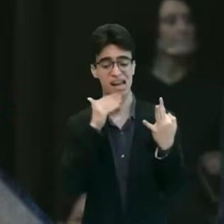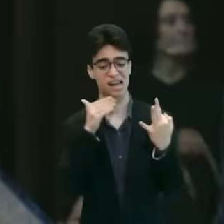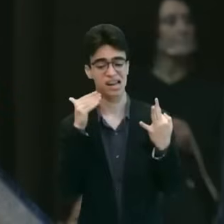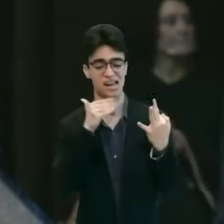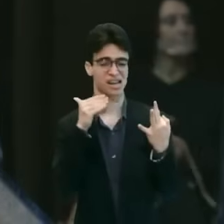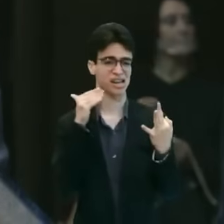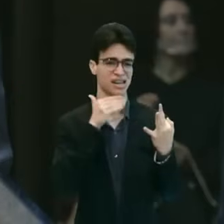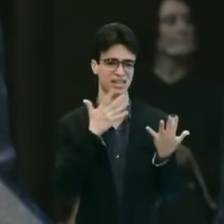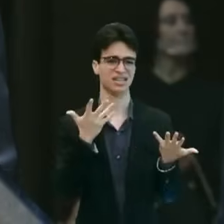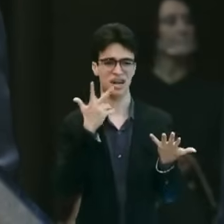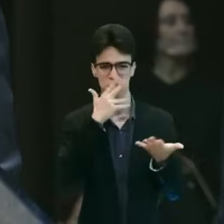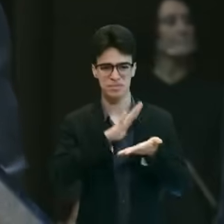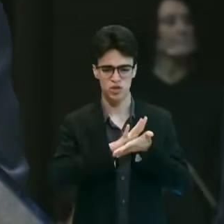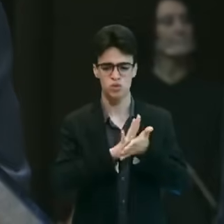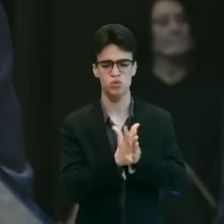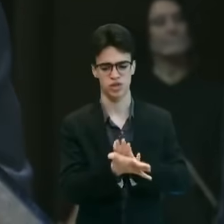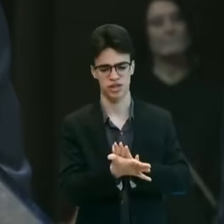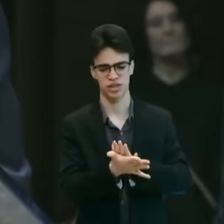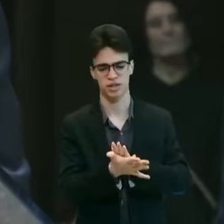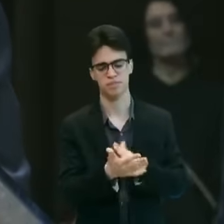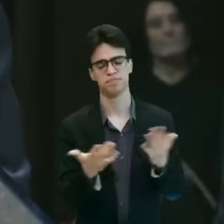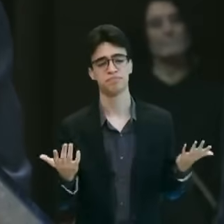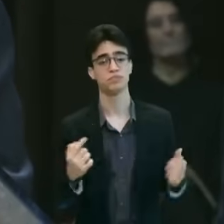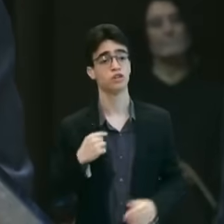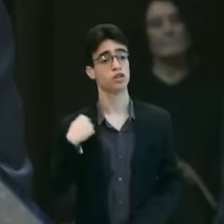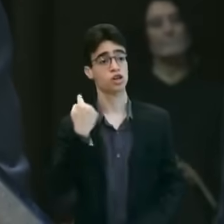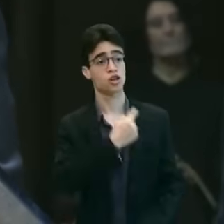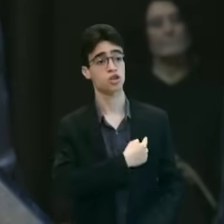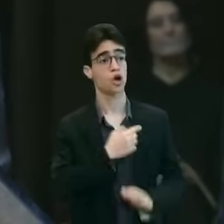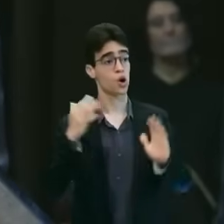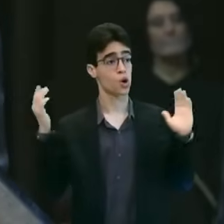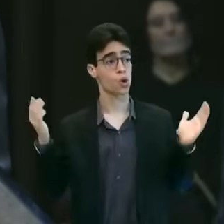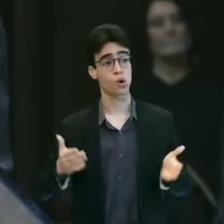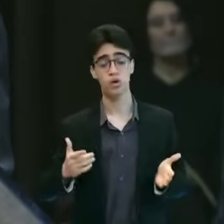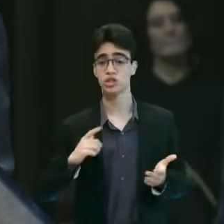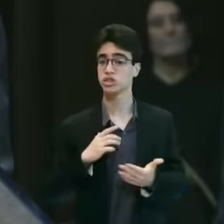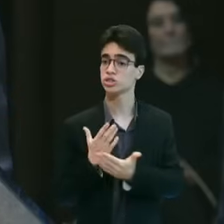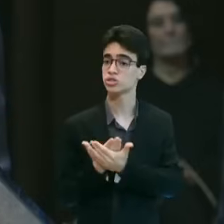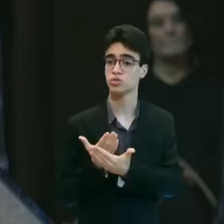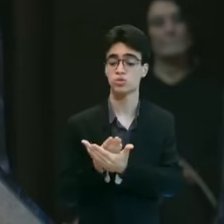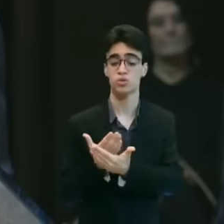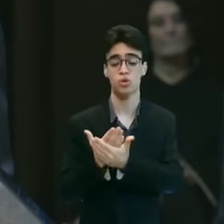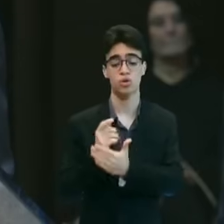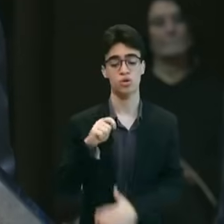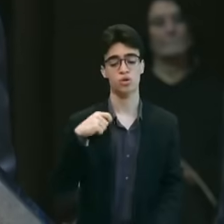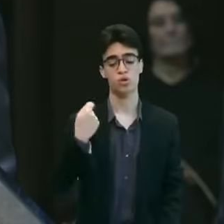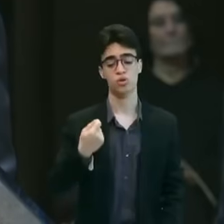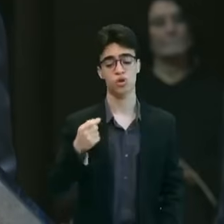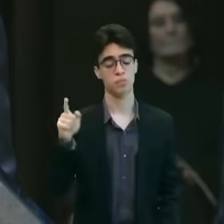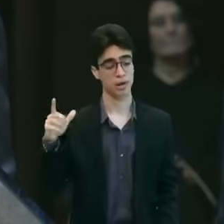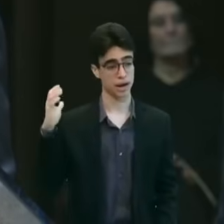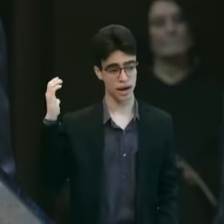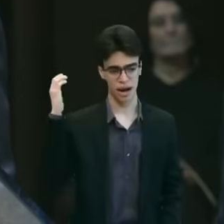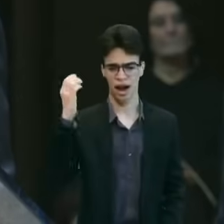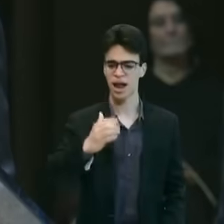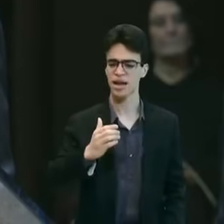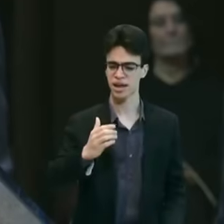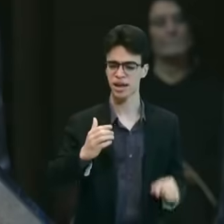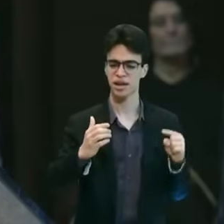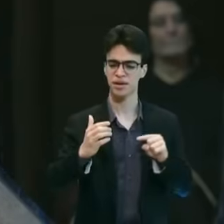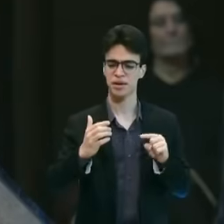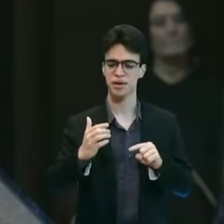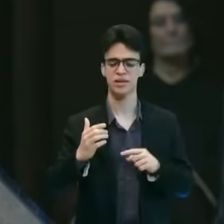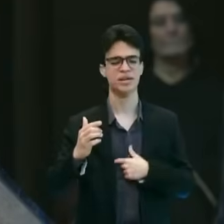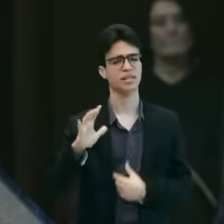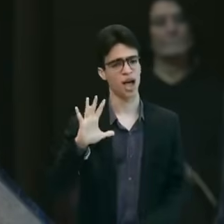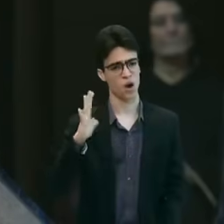desconfigurada. E nós estamos juntos aqui estudando, né, a questão de Caim, não é, o que